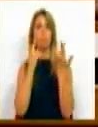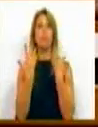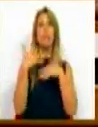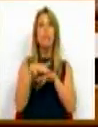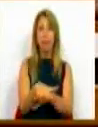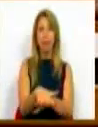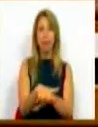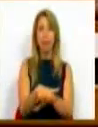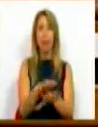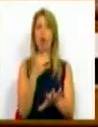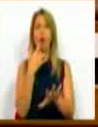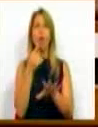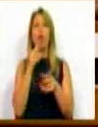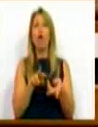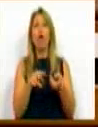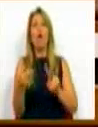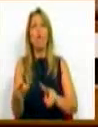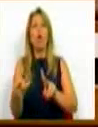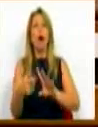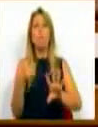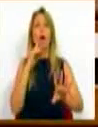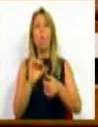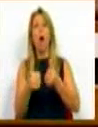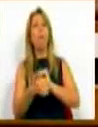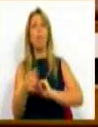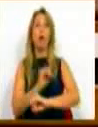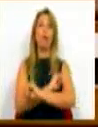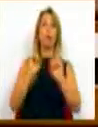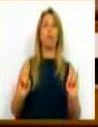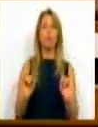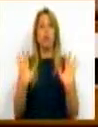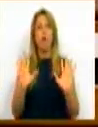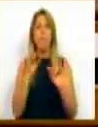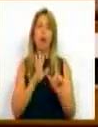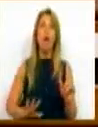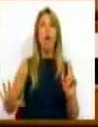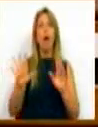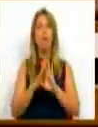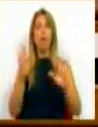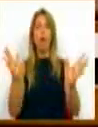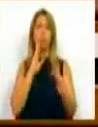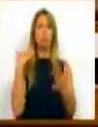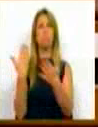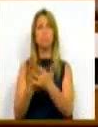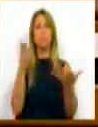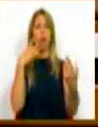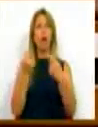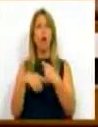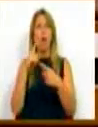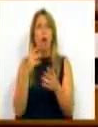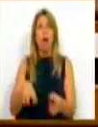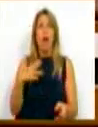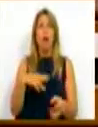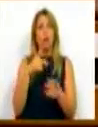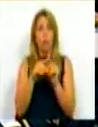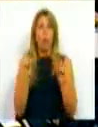não diria de forma irrevogável, mas diria de forma inalienável, o património político e programático do PS e da